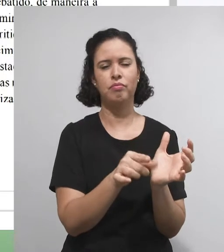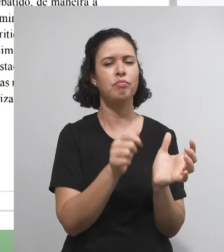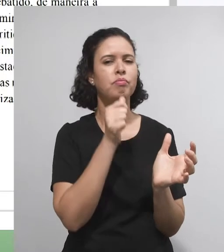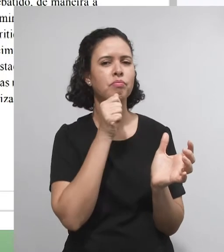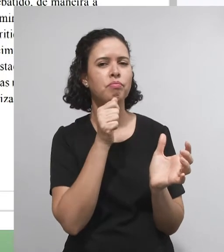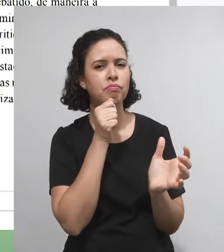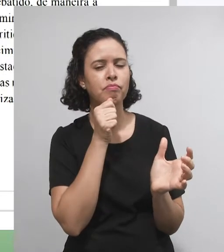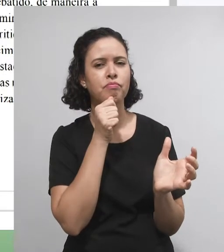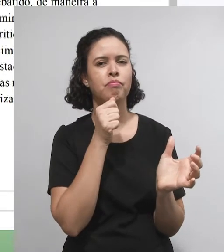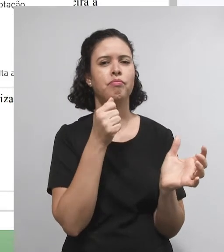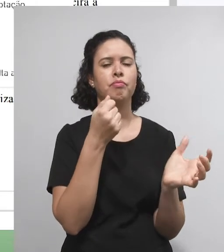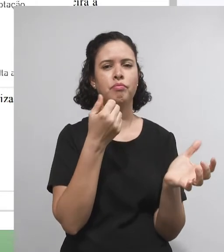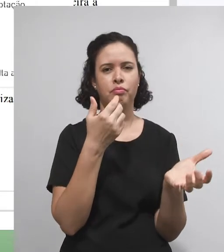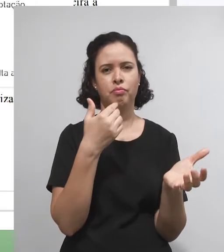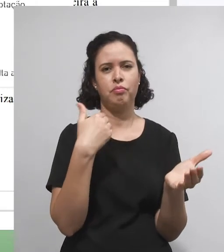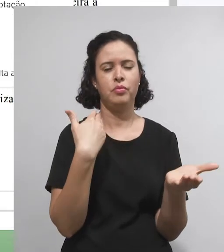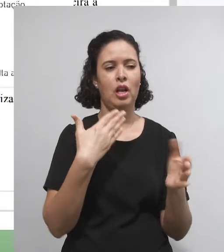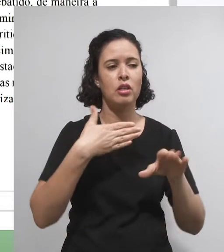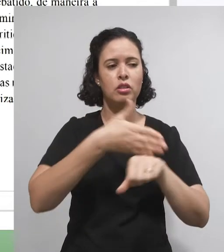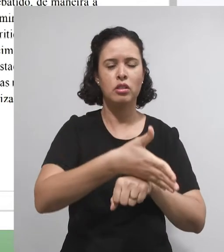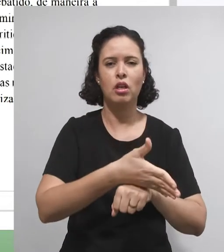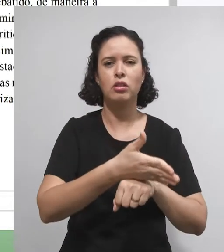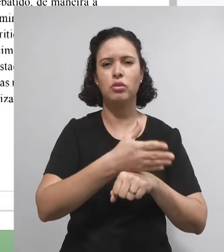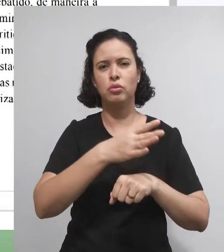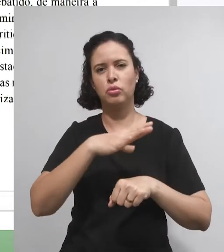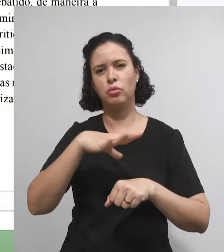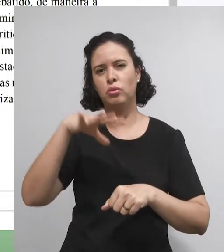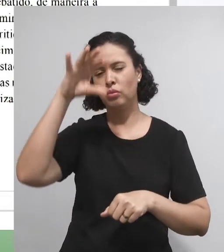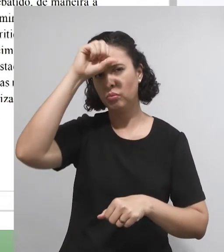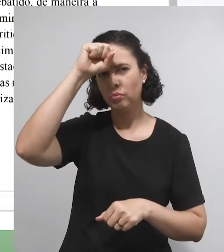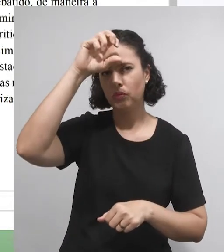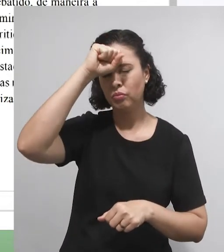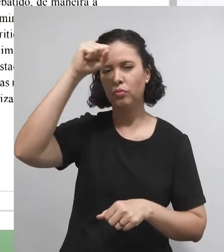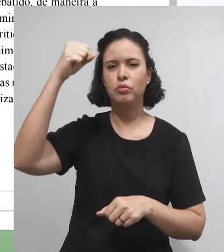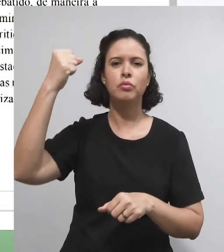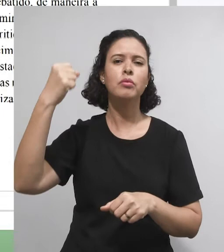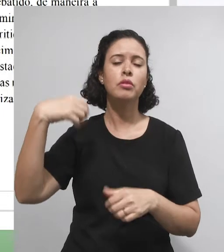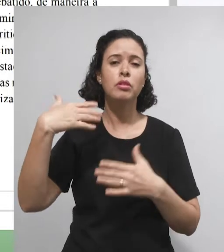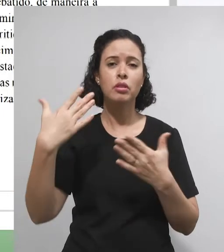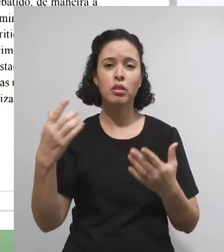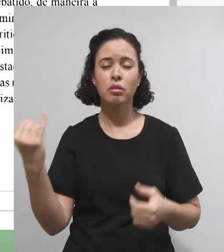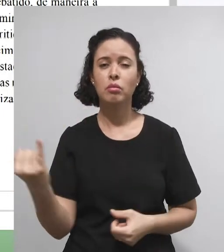marginalização e aí a importância de você